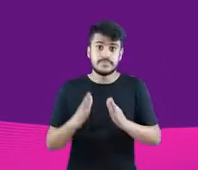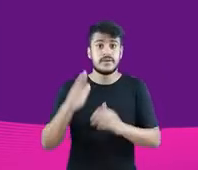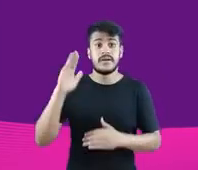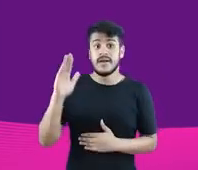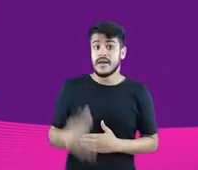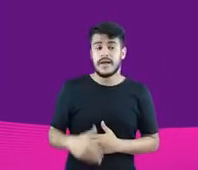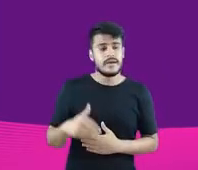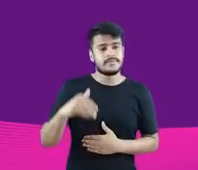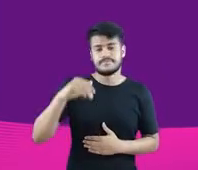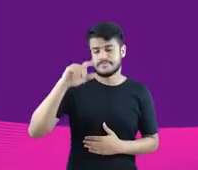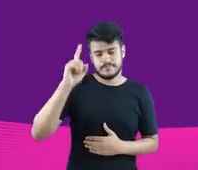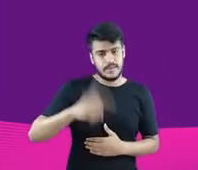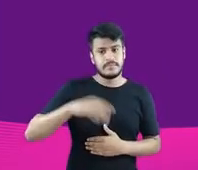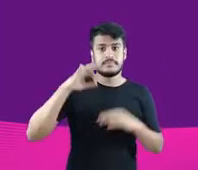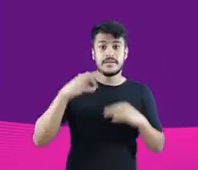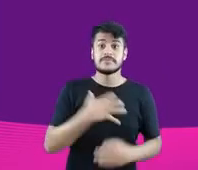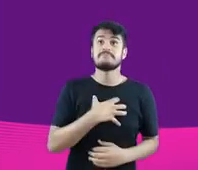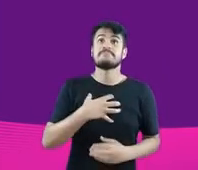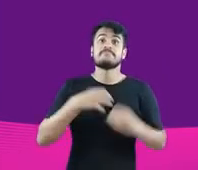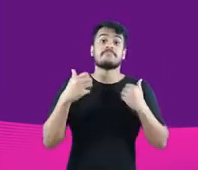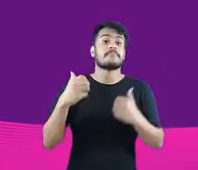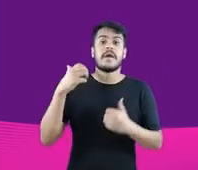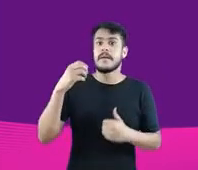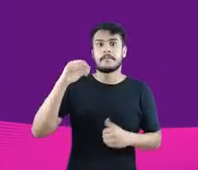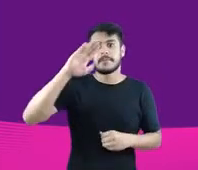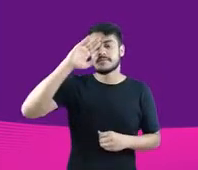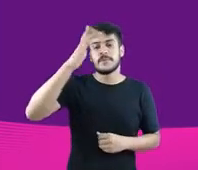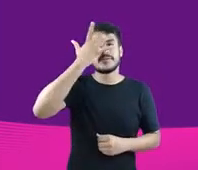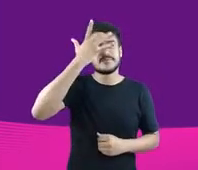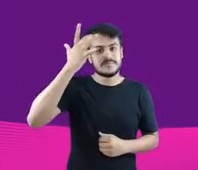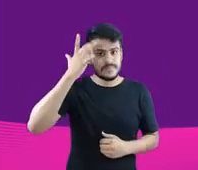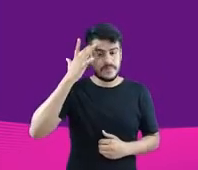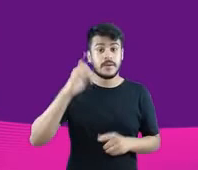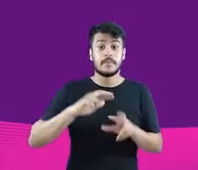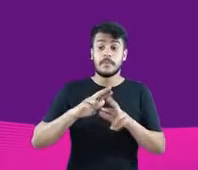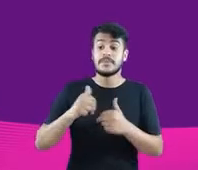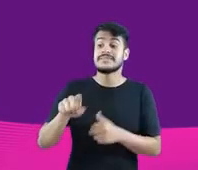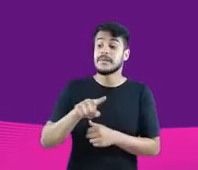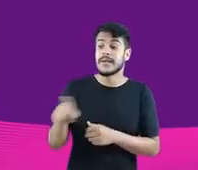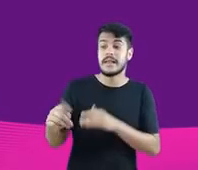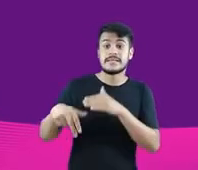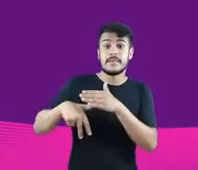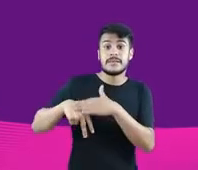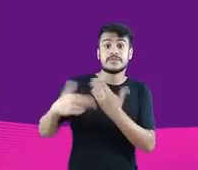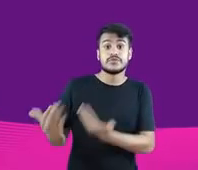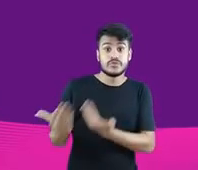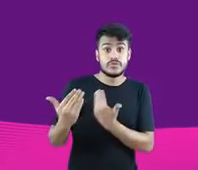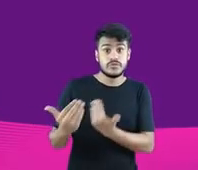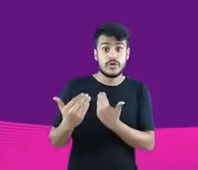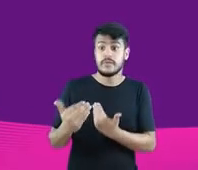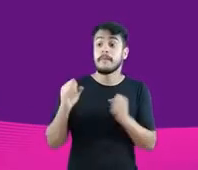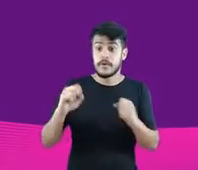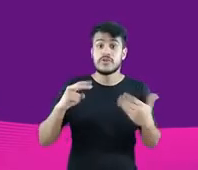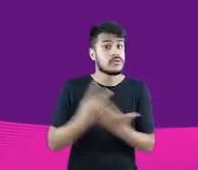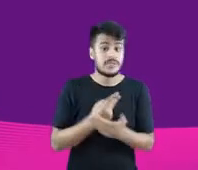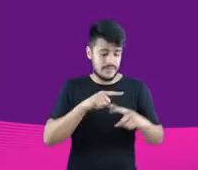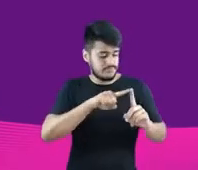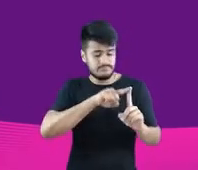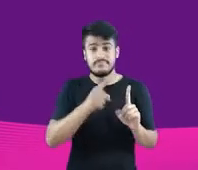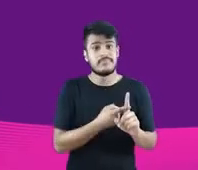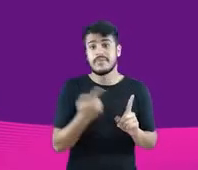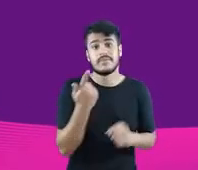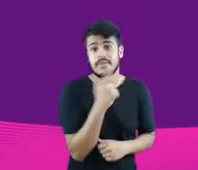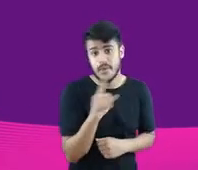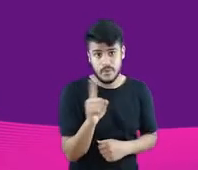de bem-estar emocional, e pacientes jovens podem se tornar inférteis, como a gente comentou, a